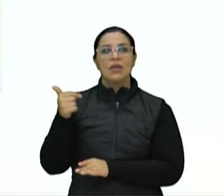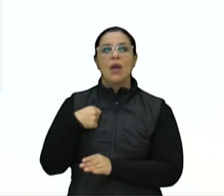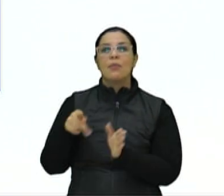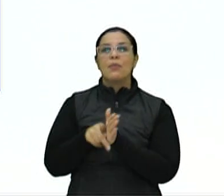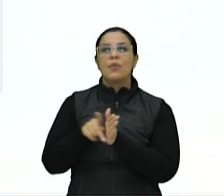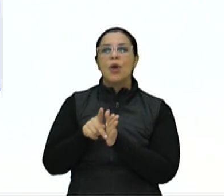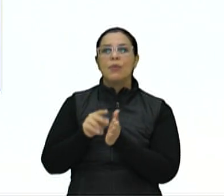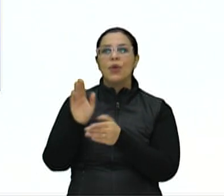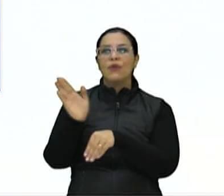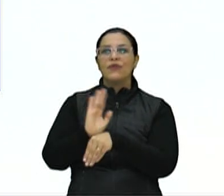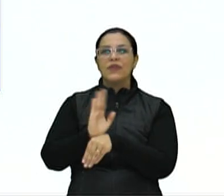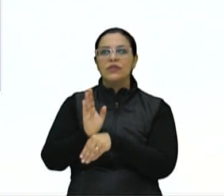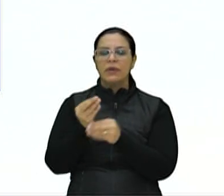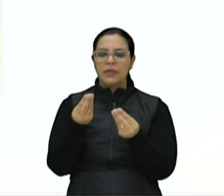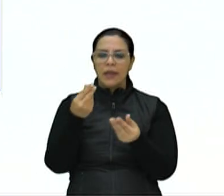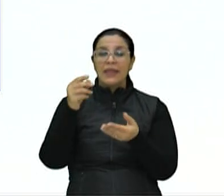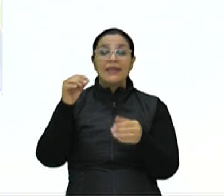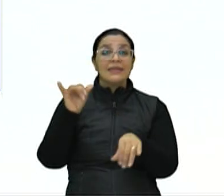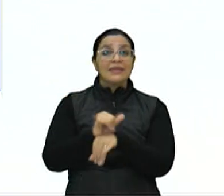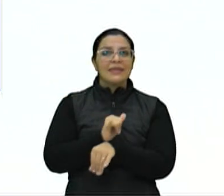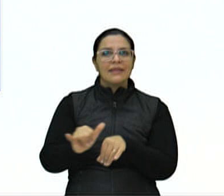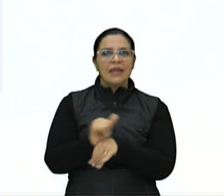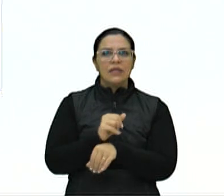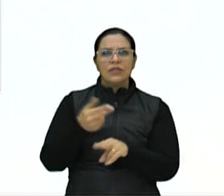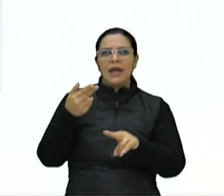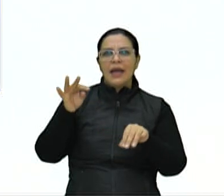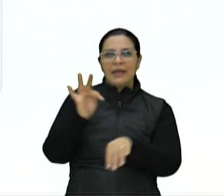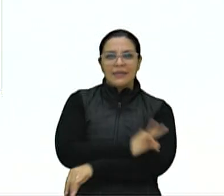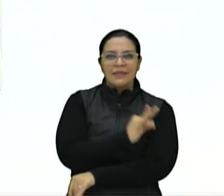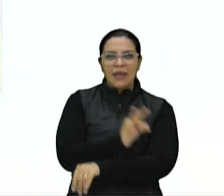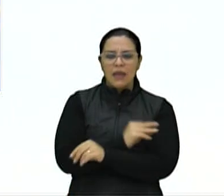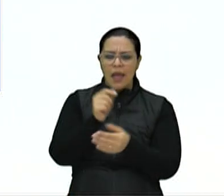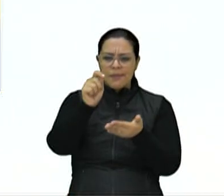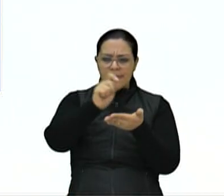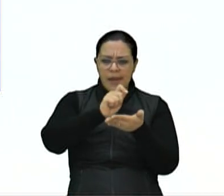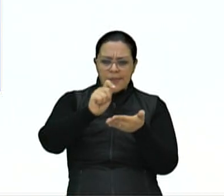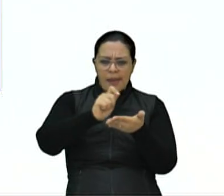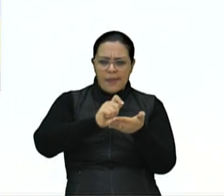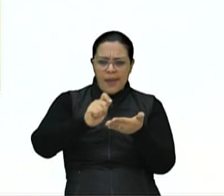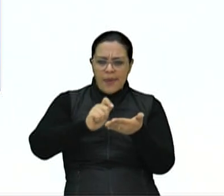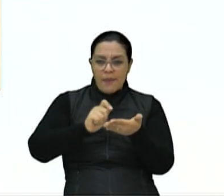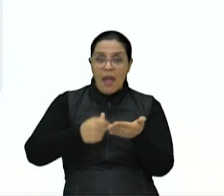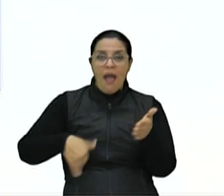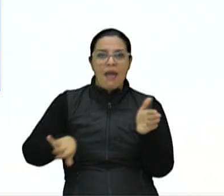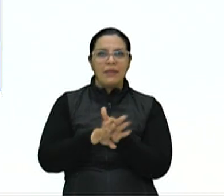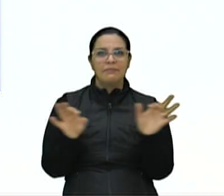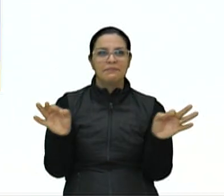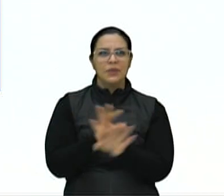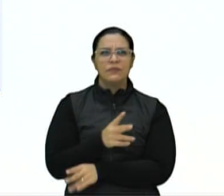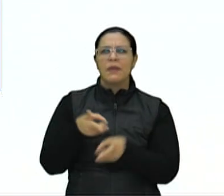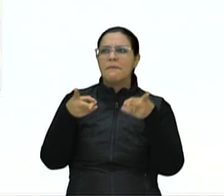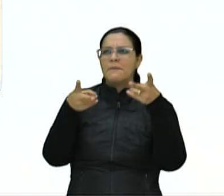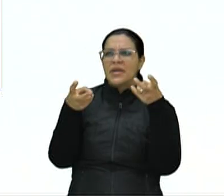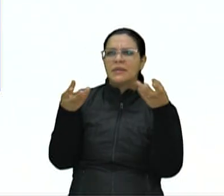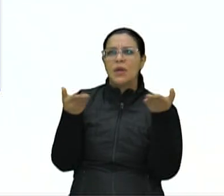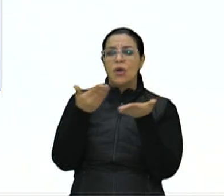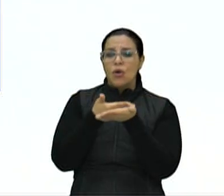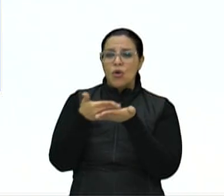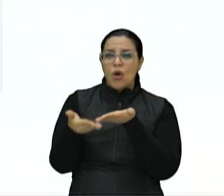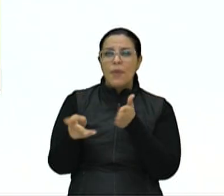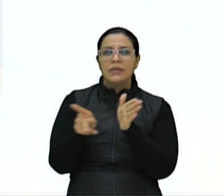GIF que mostra justamente os passos que ele faz até chegar nessa obra pronta. Se vocês observarem, quando